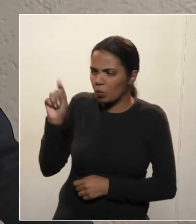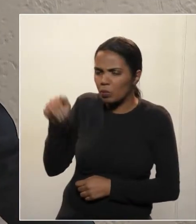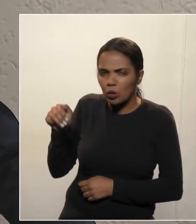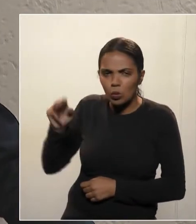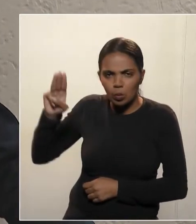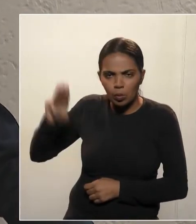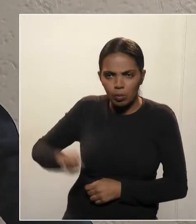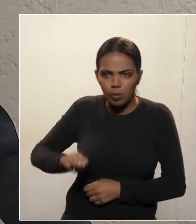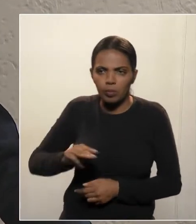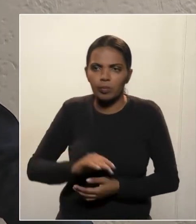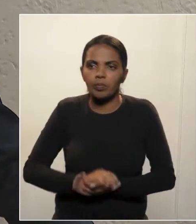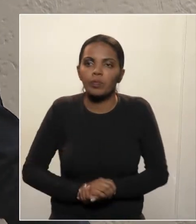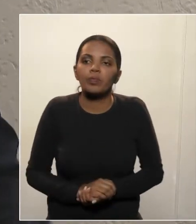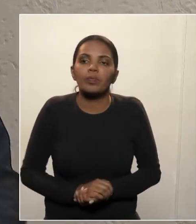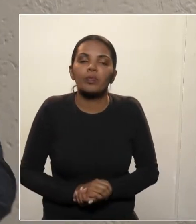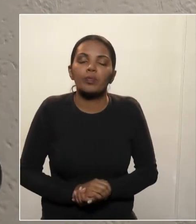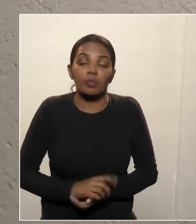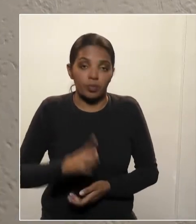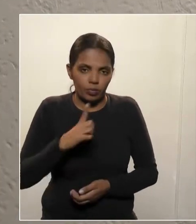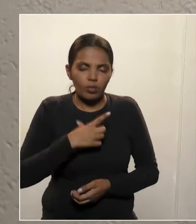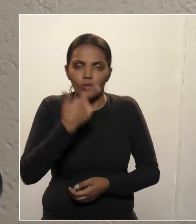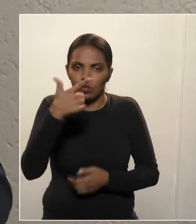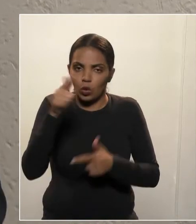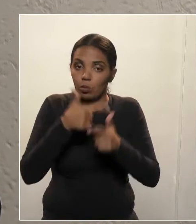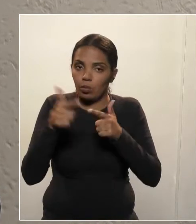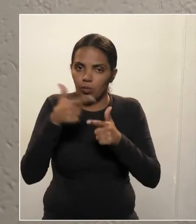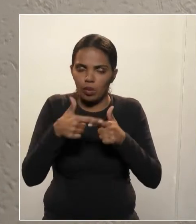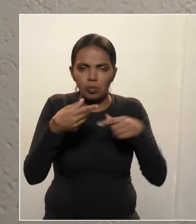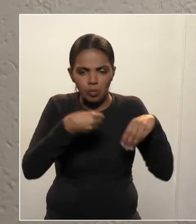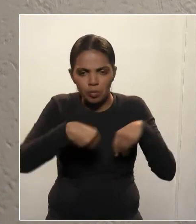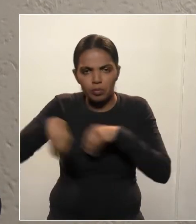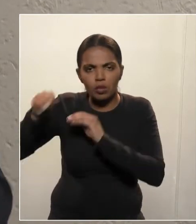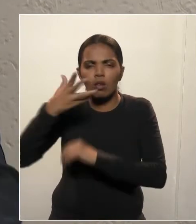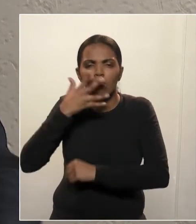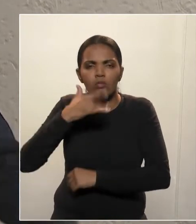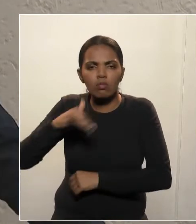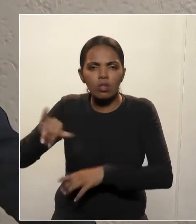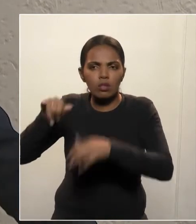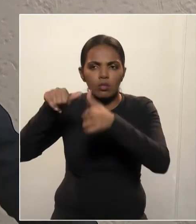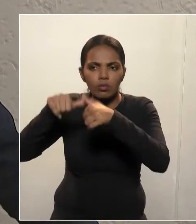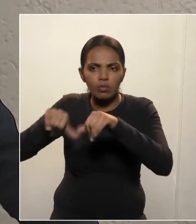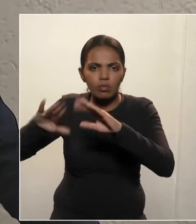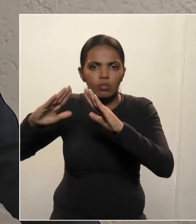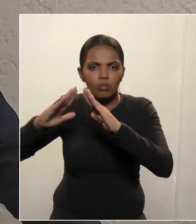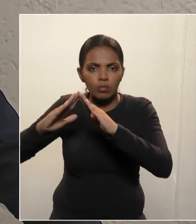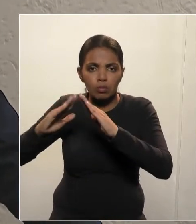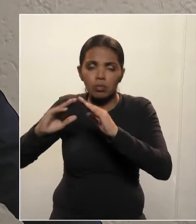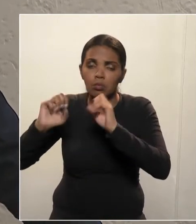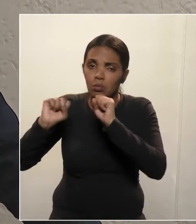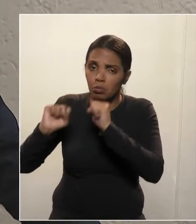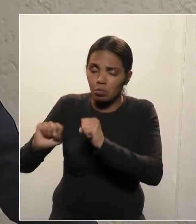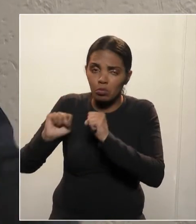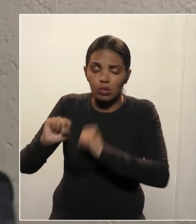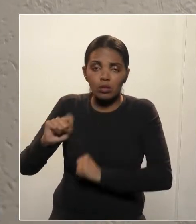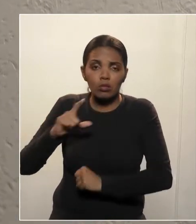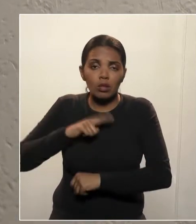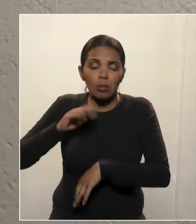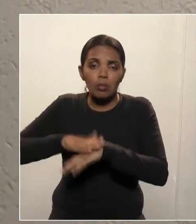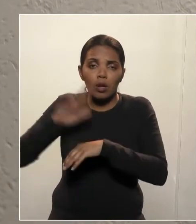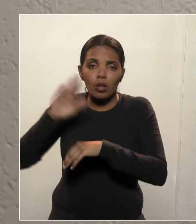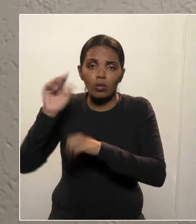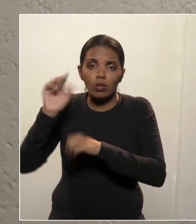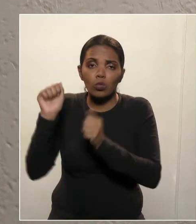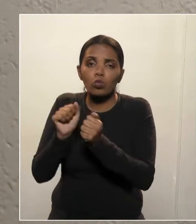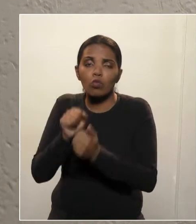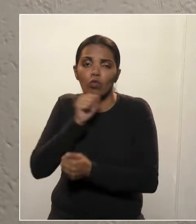Mabel. Também há outros problemas. Mandar crianças para casa, por exemplo, pode fazer com que elas convivam mais tempo com seus familiares